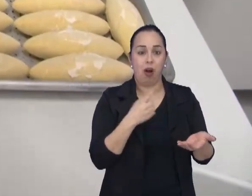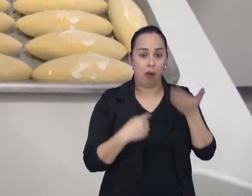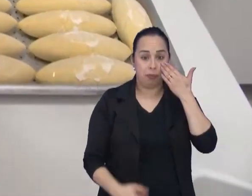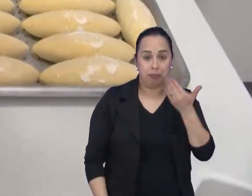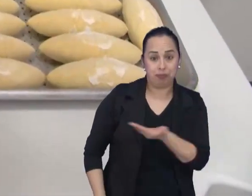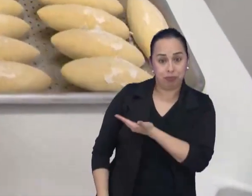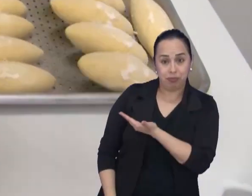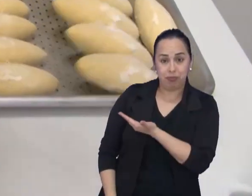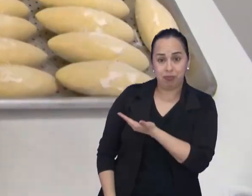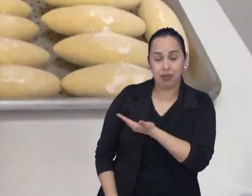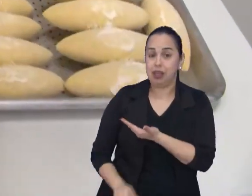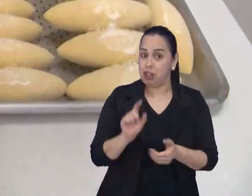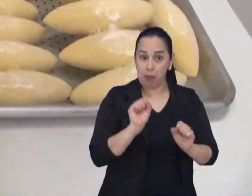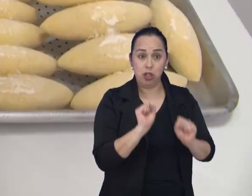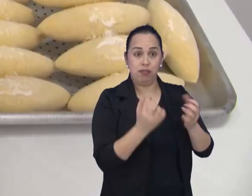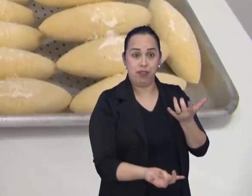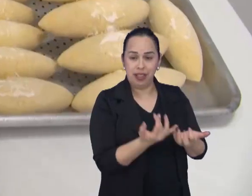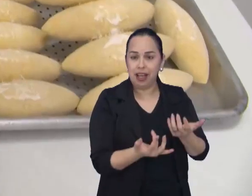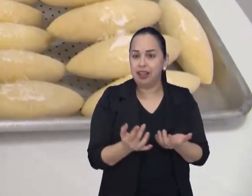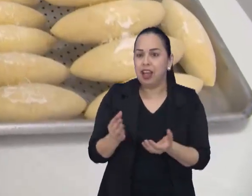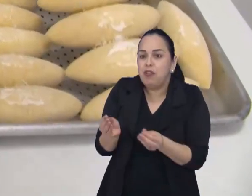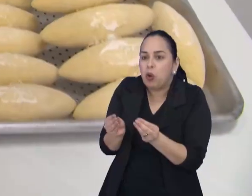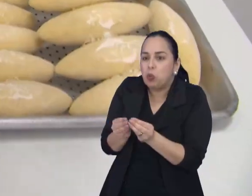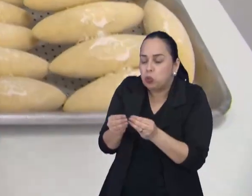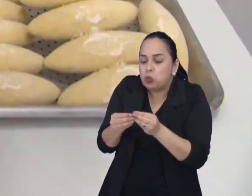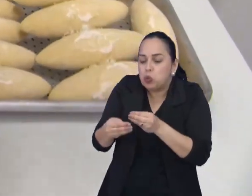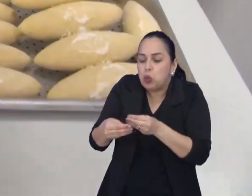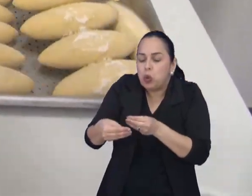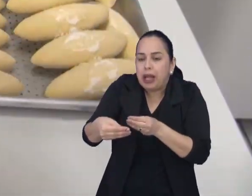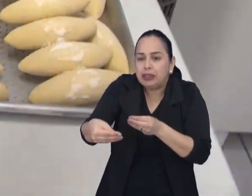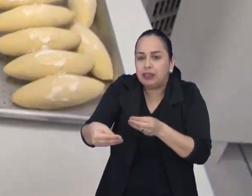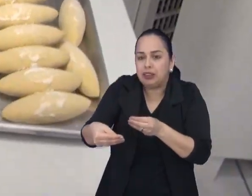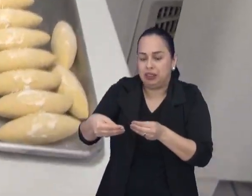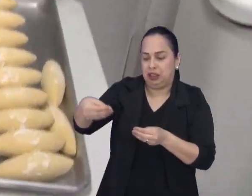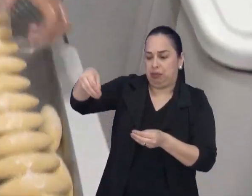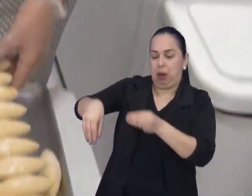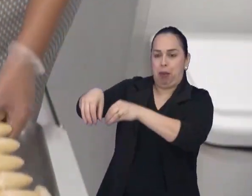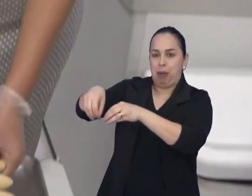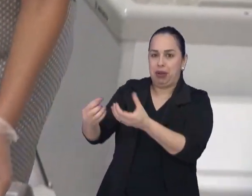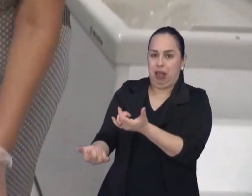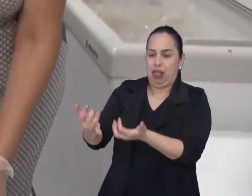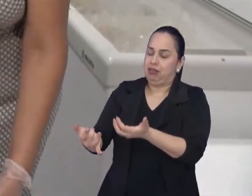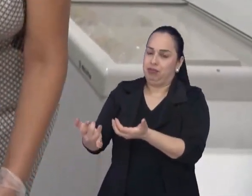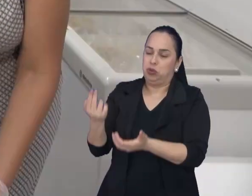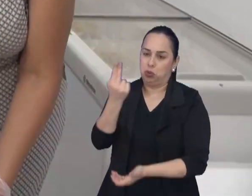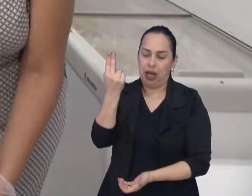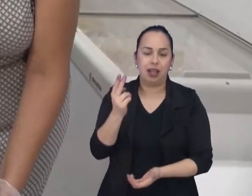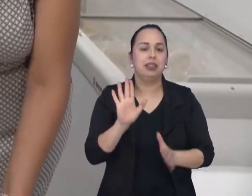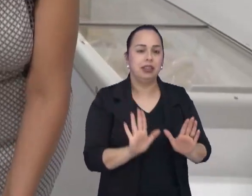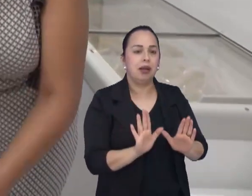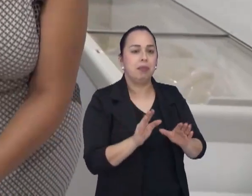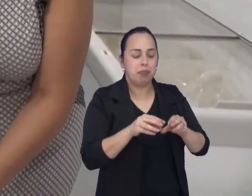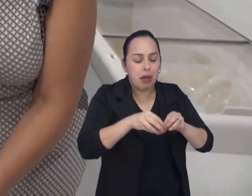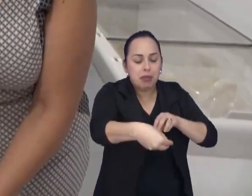e aí a gente já vai fritar. Porque ele fica grudadinho, né? Se colocar assim, ele não vai ficar legal na fritadeira. Exatamente. É só